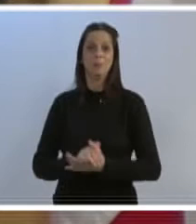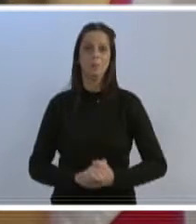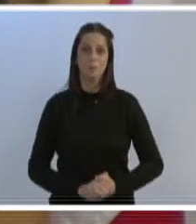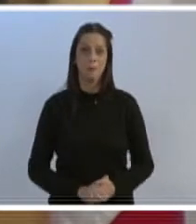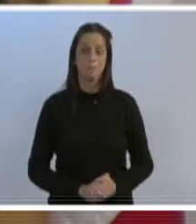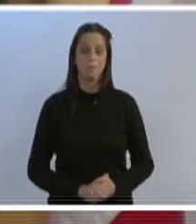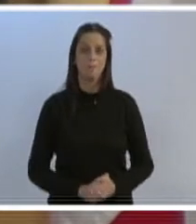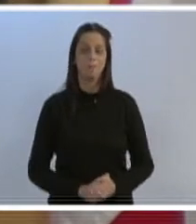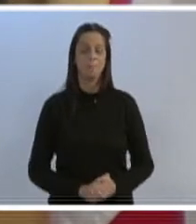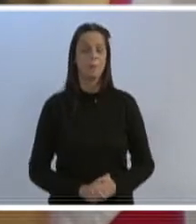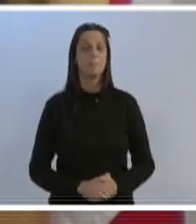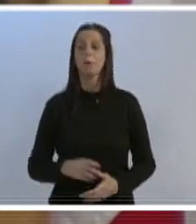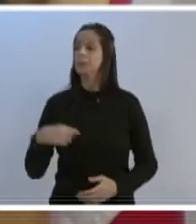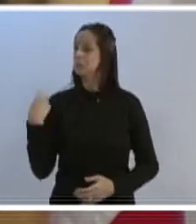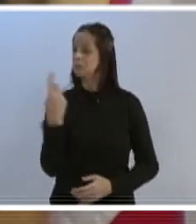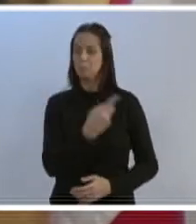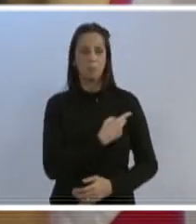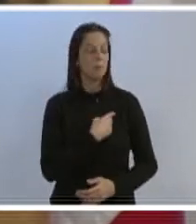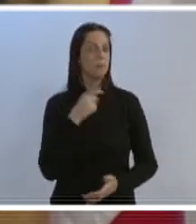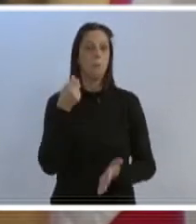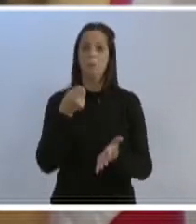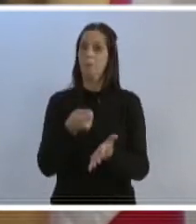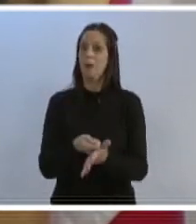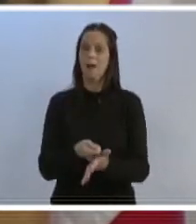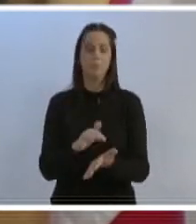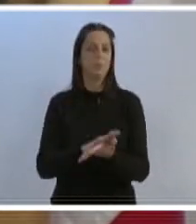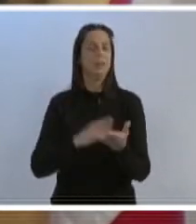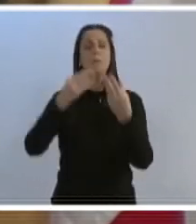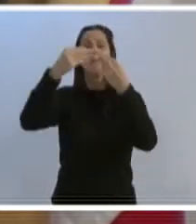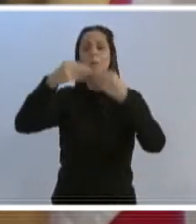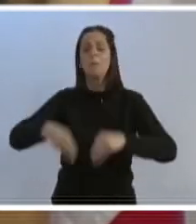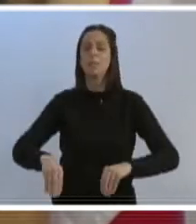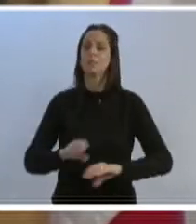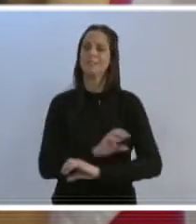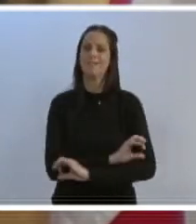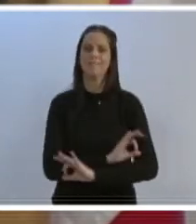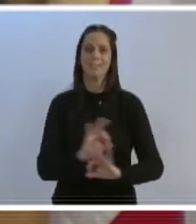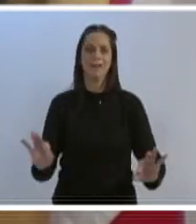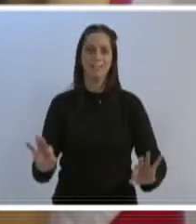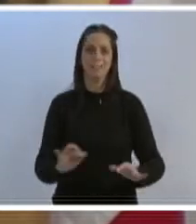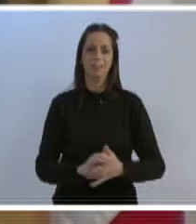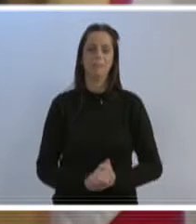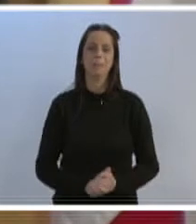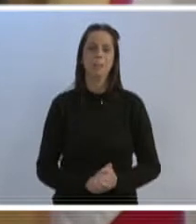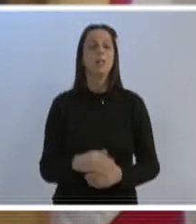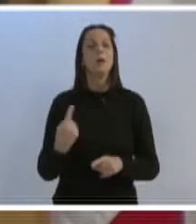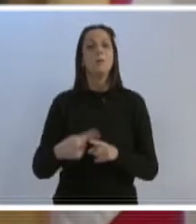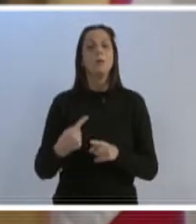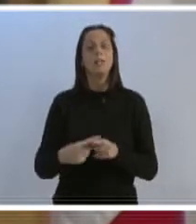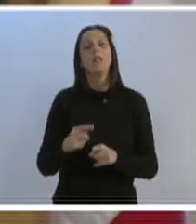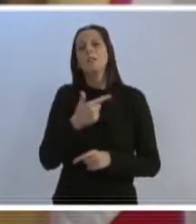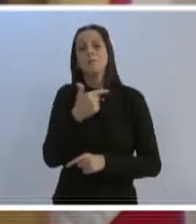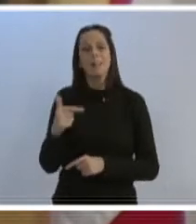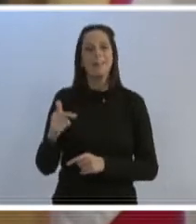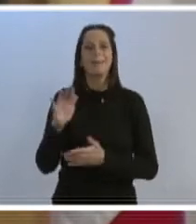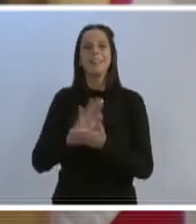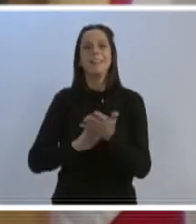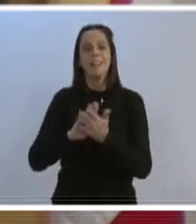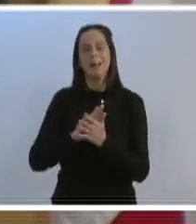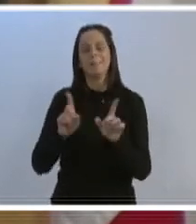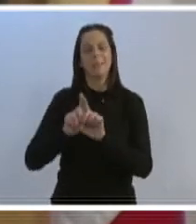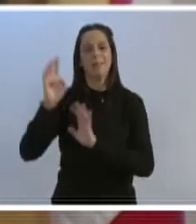munícipe o cidadão venha a ser prejudicado com relação à indústria da multa da saúde o manual então eu quero